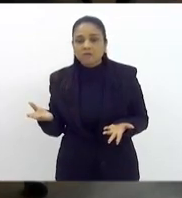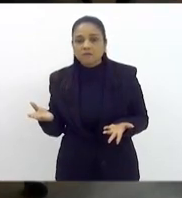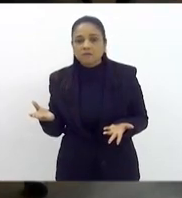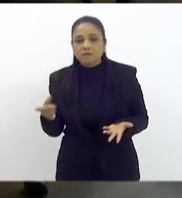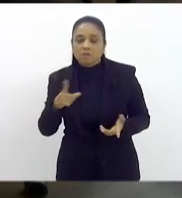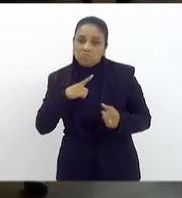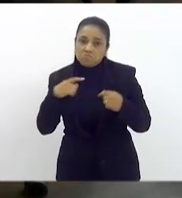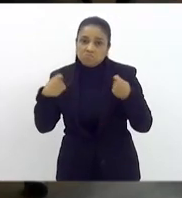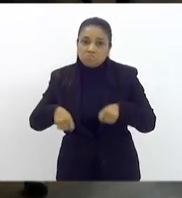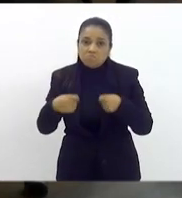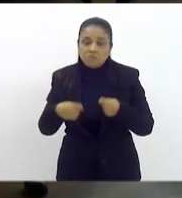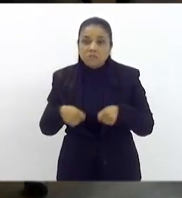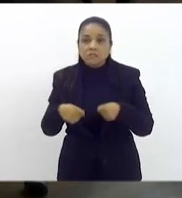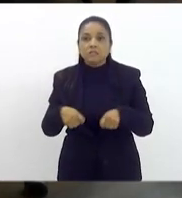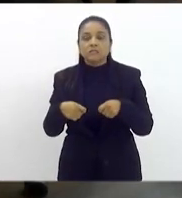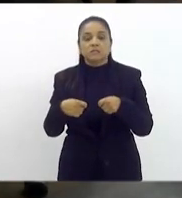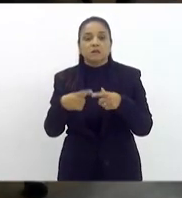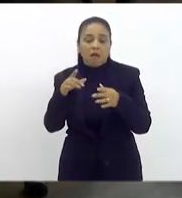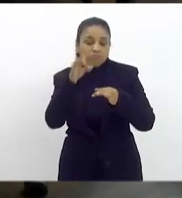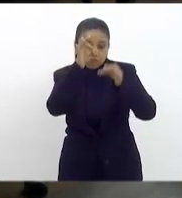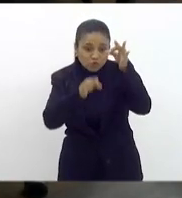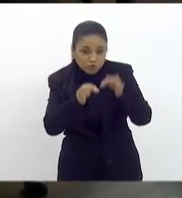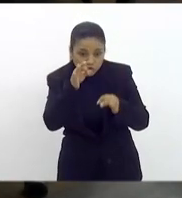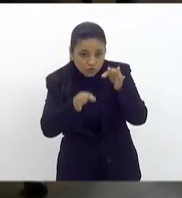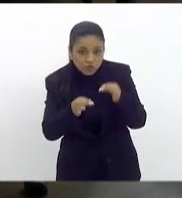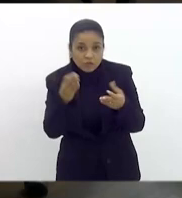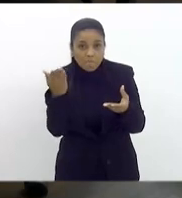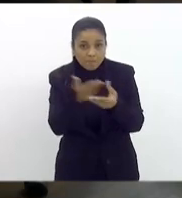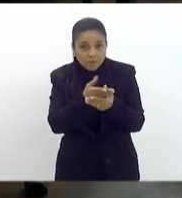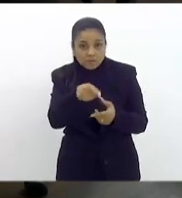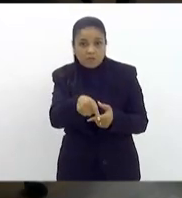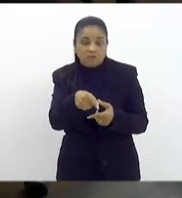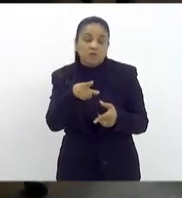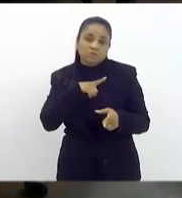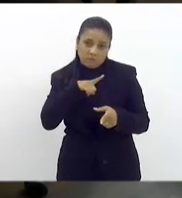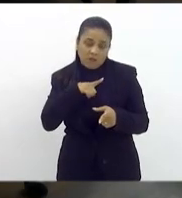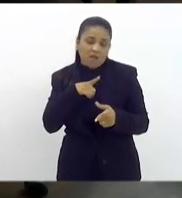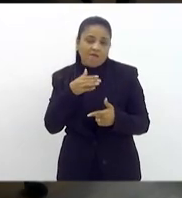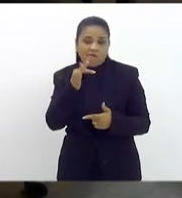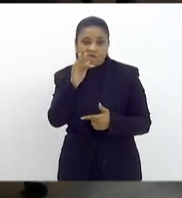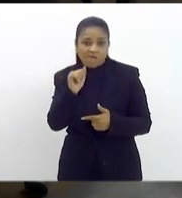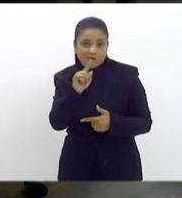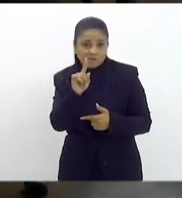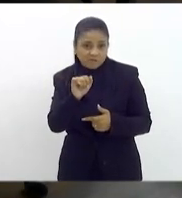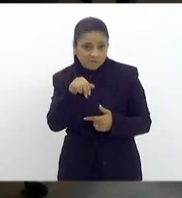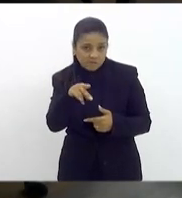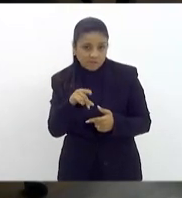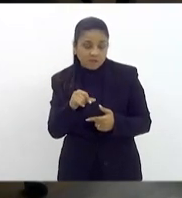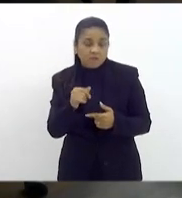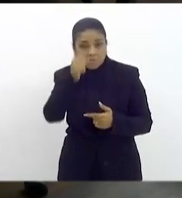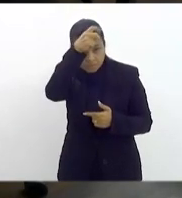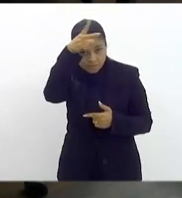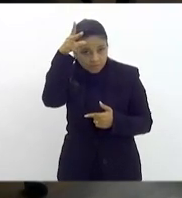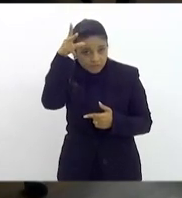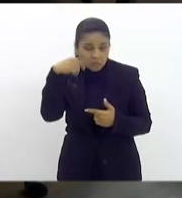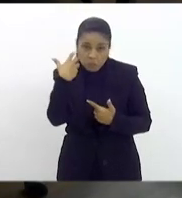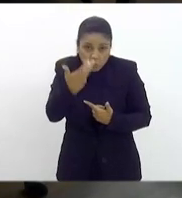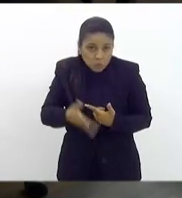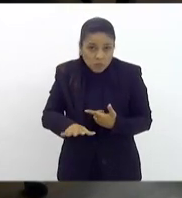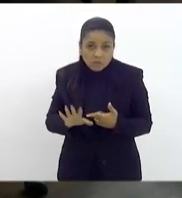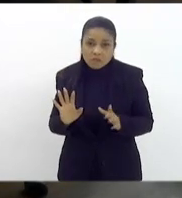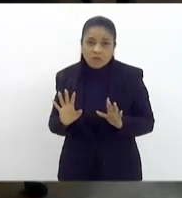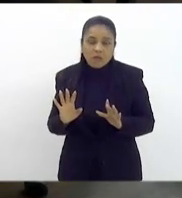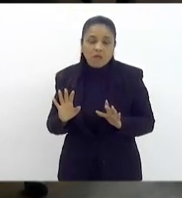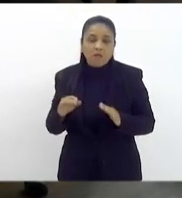tese jurídica, ainda que vá parar em tribunais. Mas acredito que outras fazendas municipais, o Rio não querendo, de cidades importantes